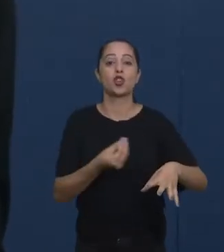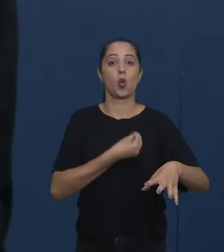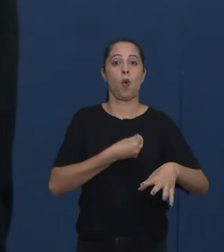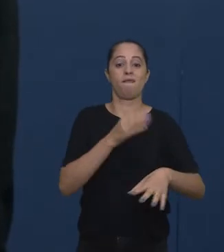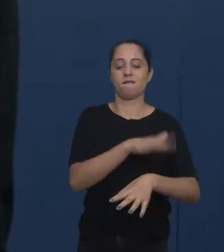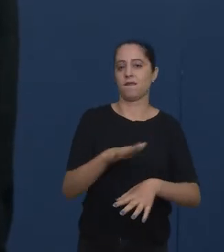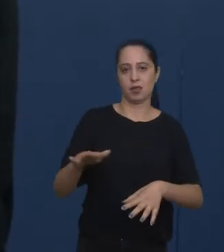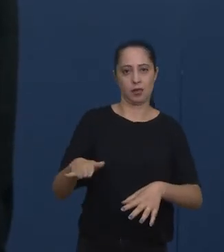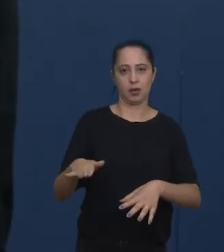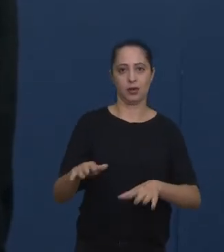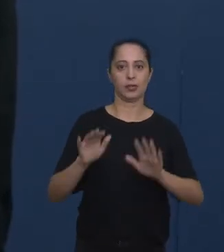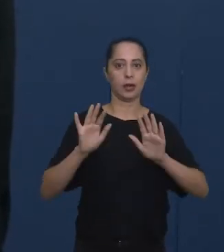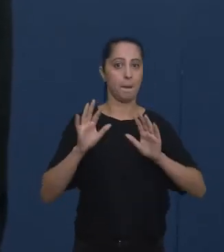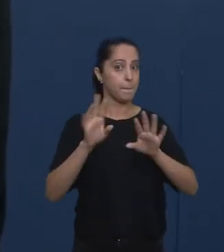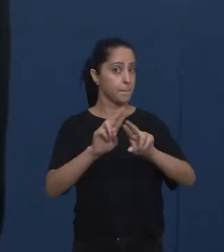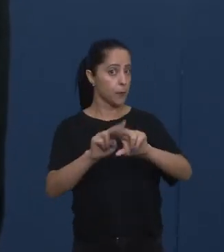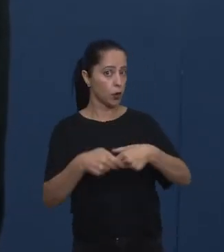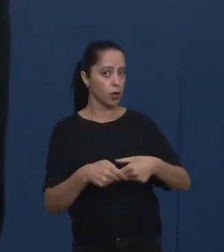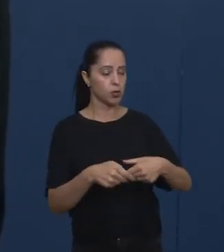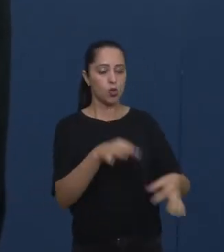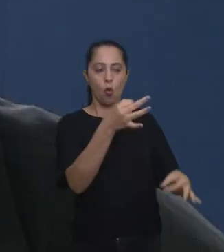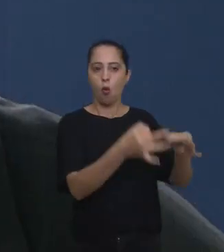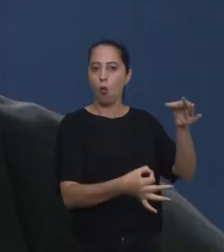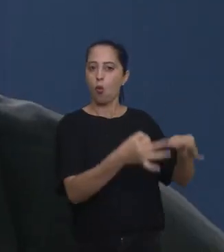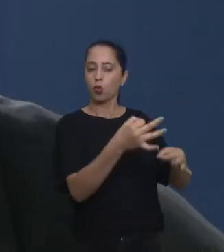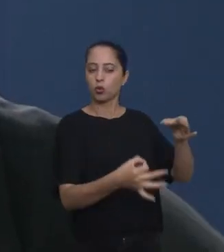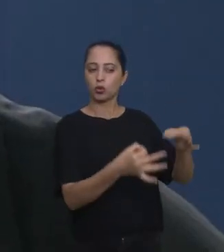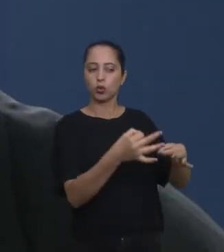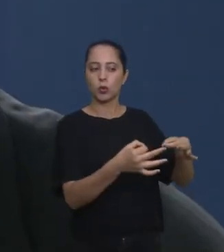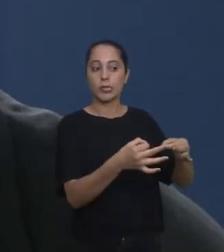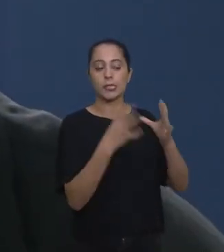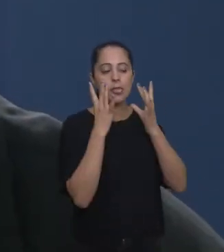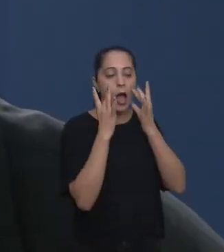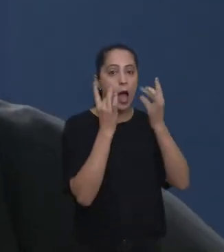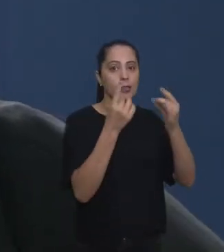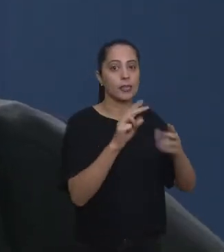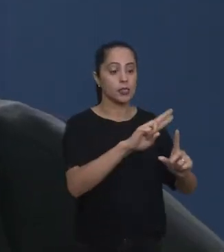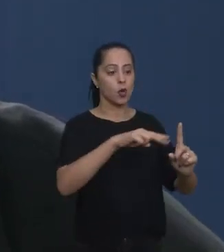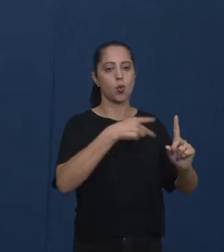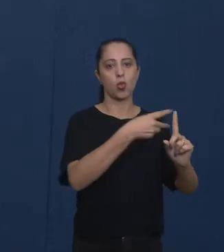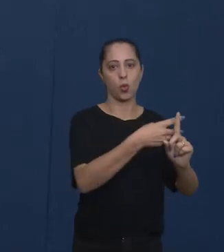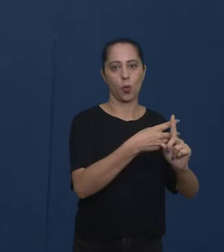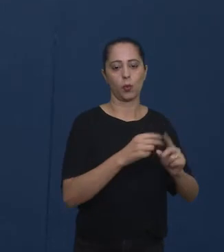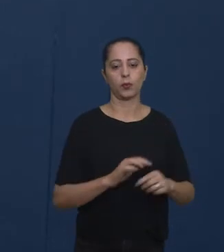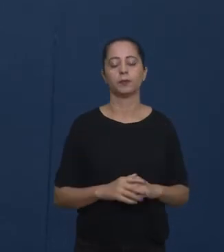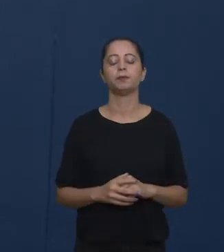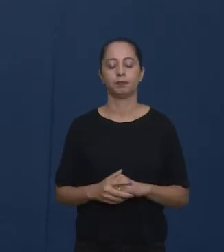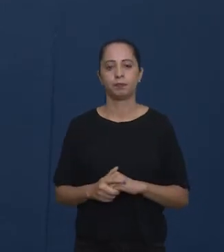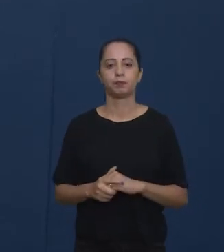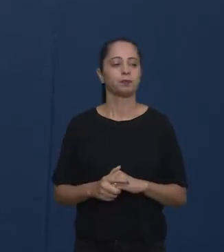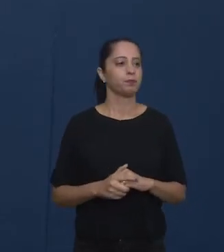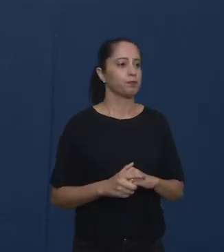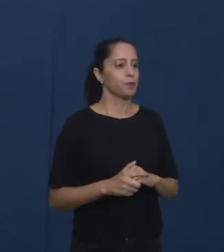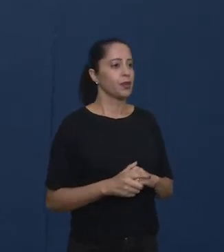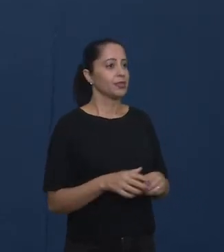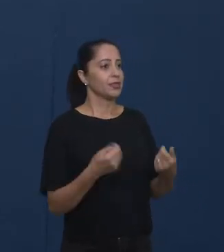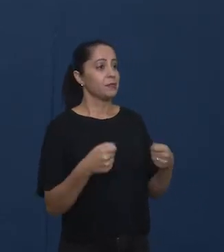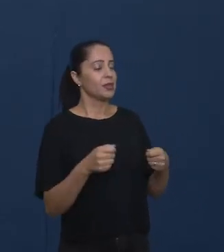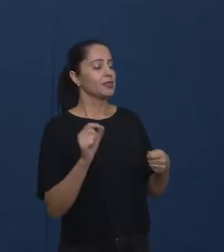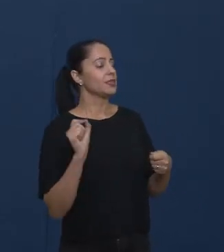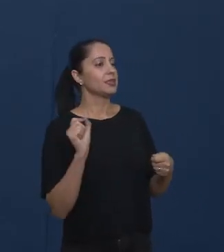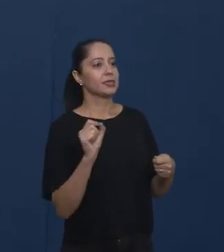fez com que o Juizado da Infância e Adolescência aumentasse a atenção sobre o tema. A gente precisa